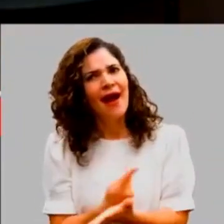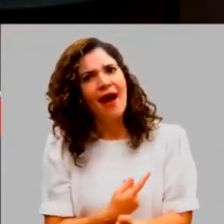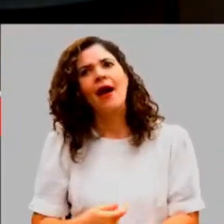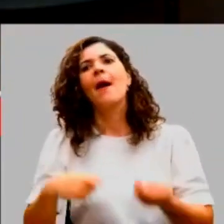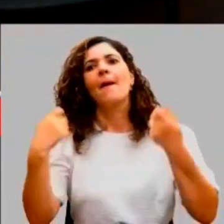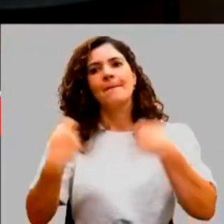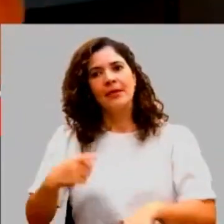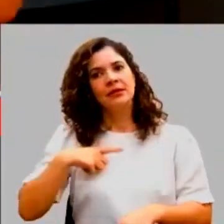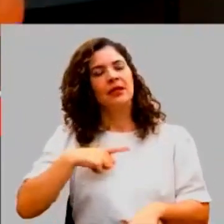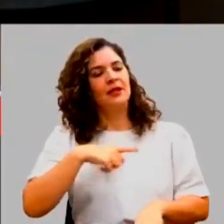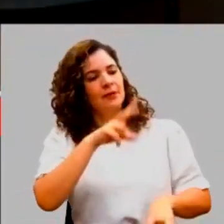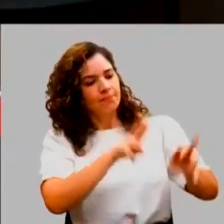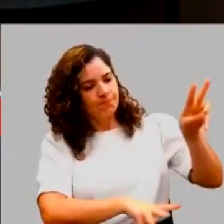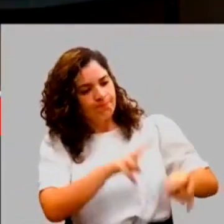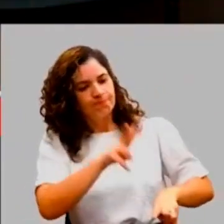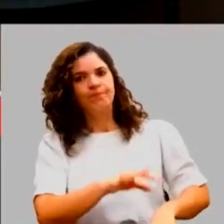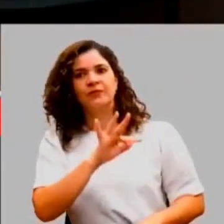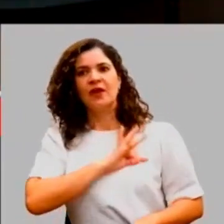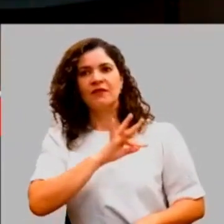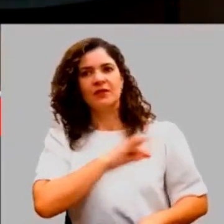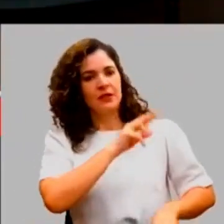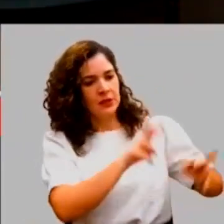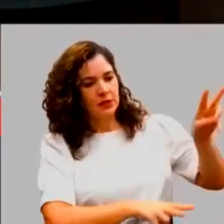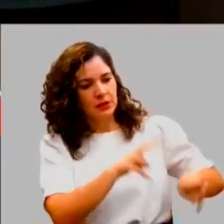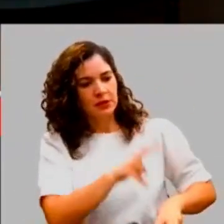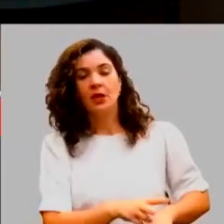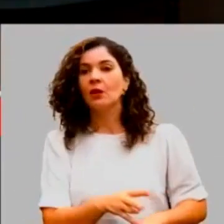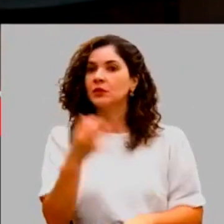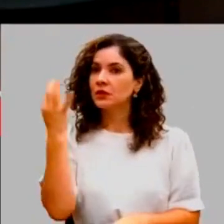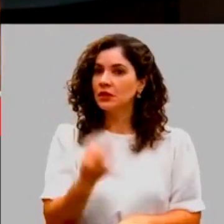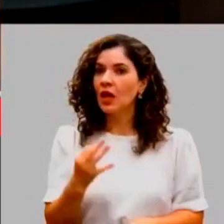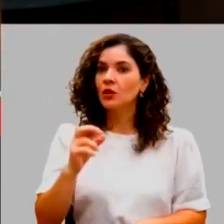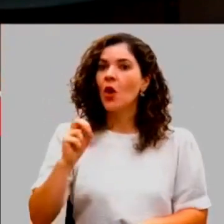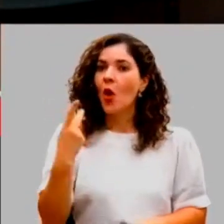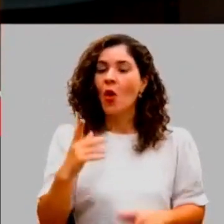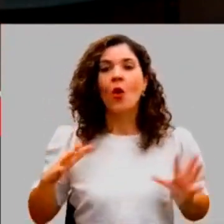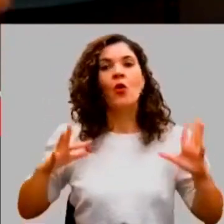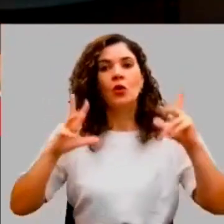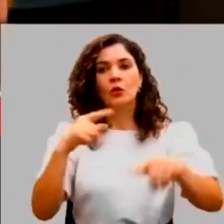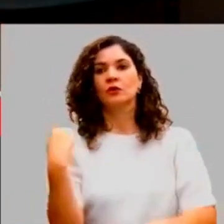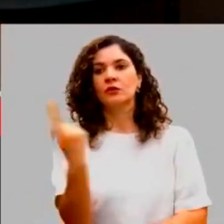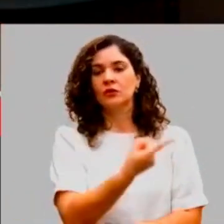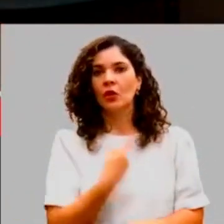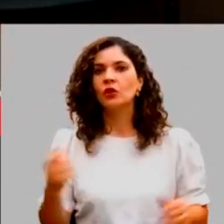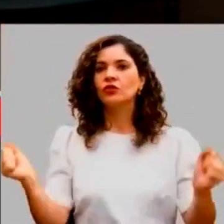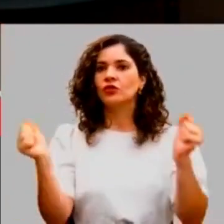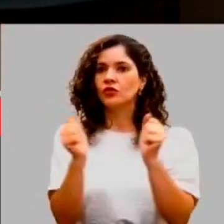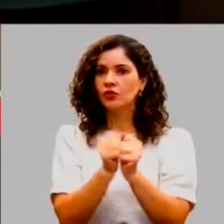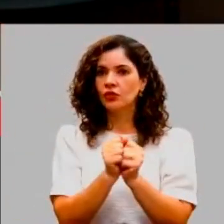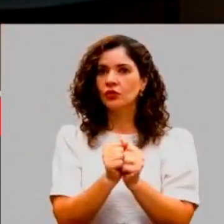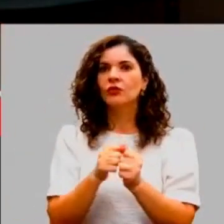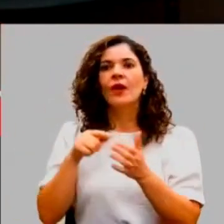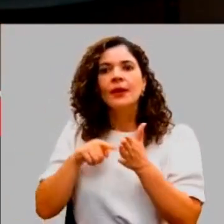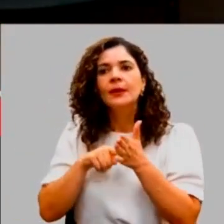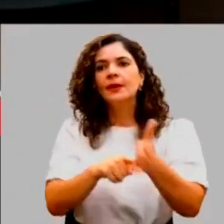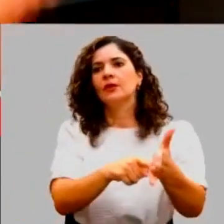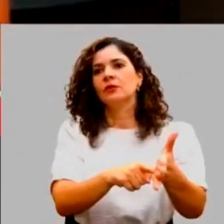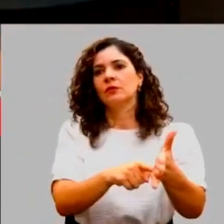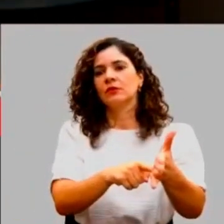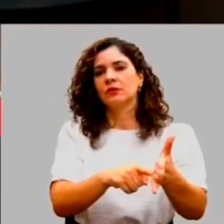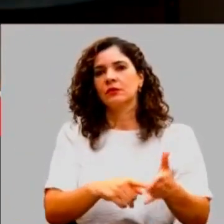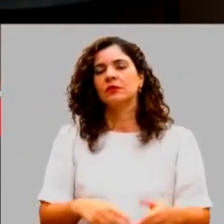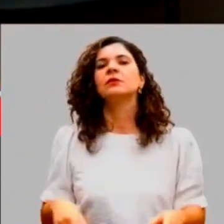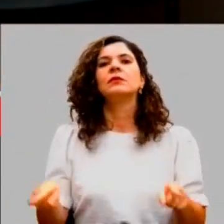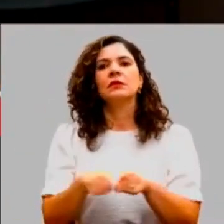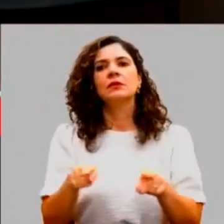fiscalização ou todo todos nós juntos vamos fazer essas denúncias devidos nos órgãos devidos e